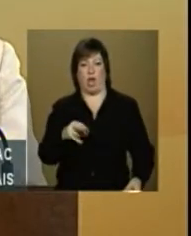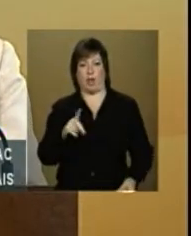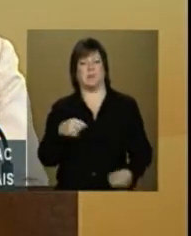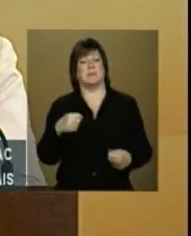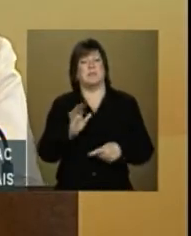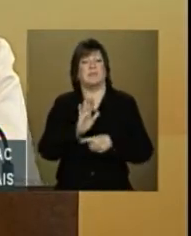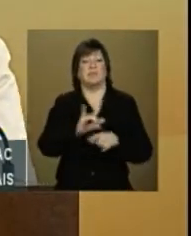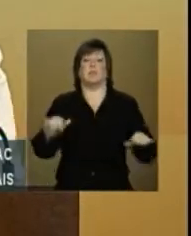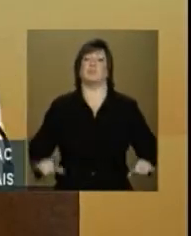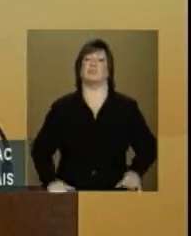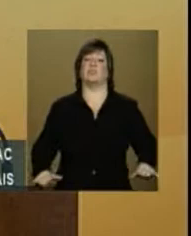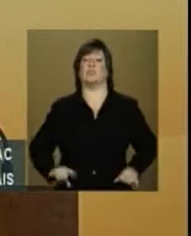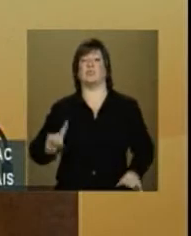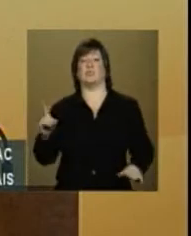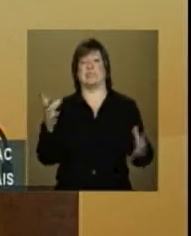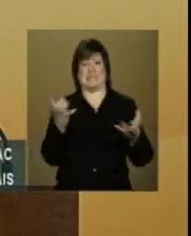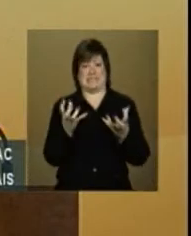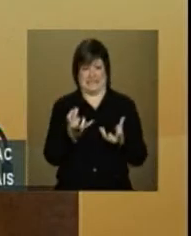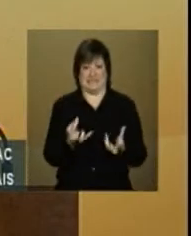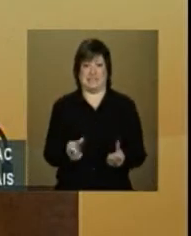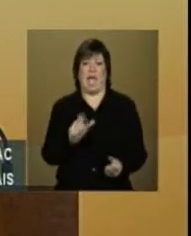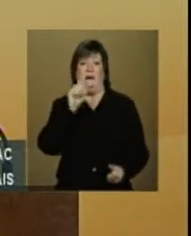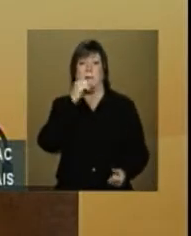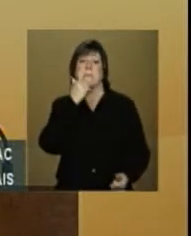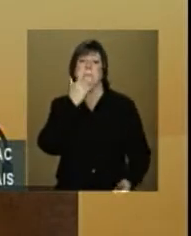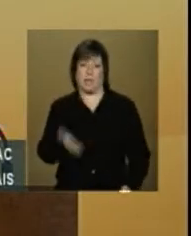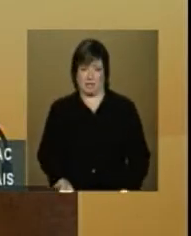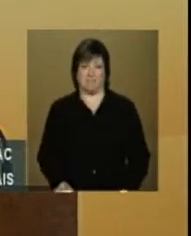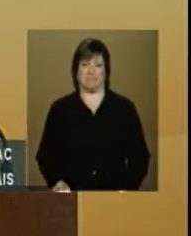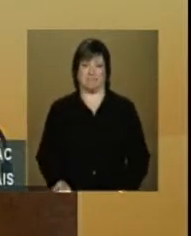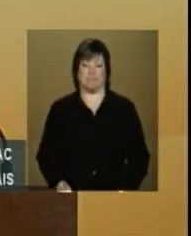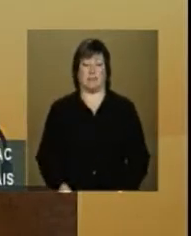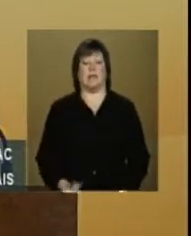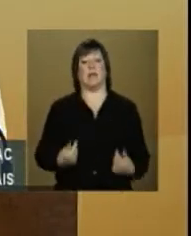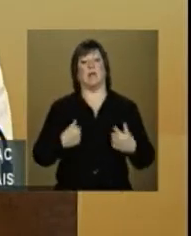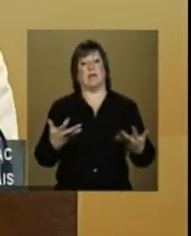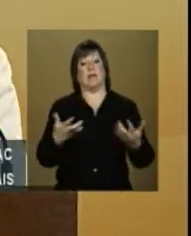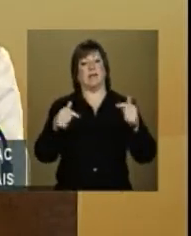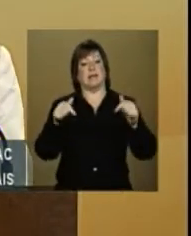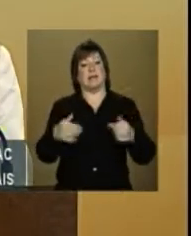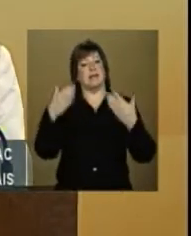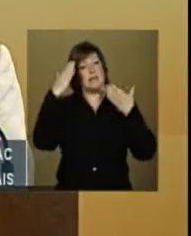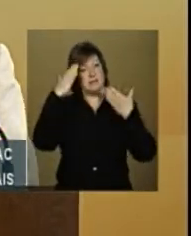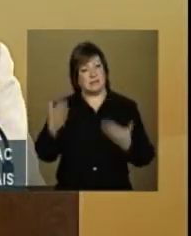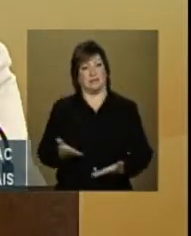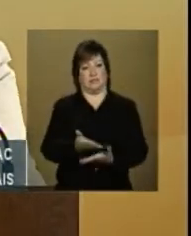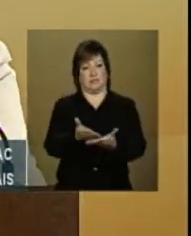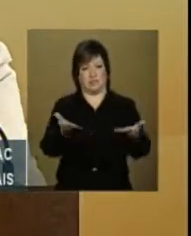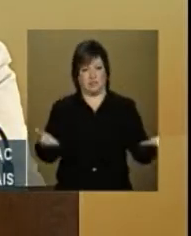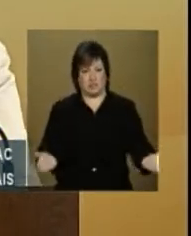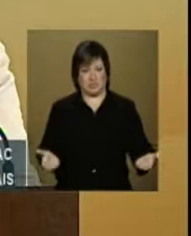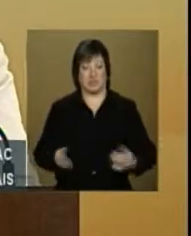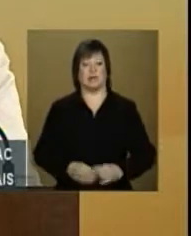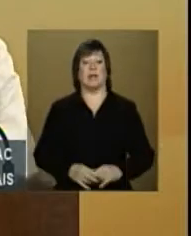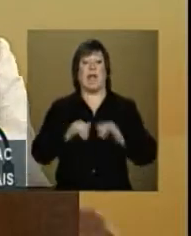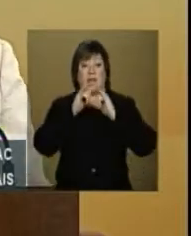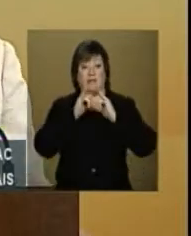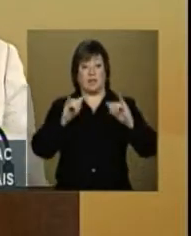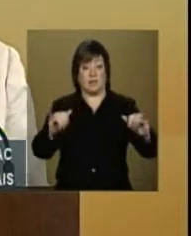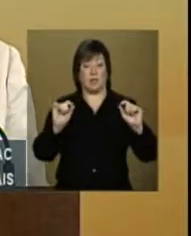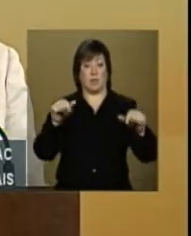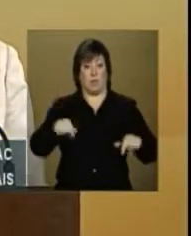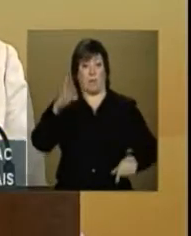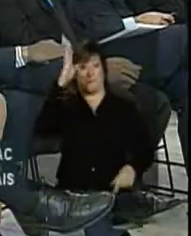natural. Eu queria aqui agradecer aos senhores e dizer